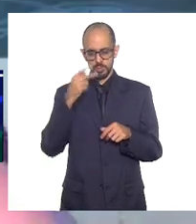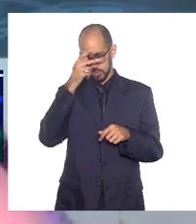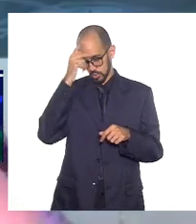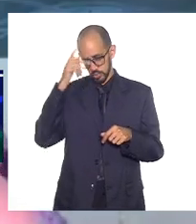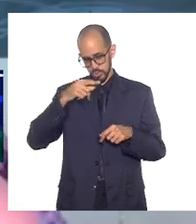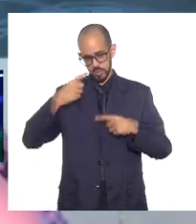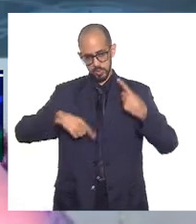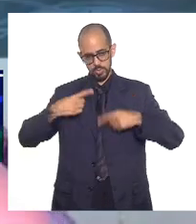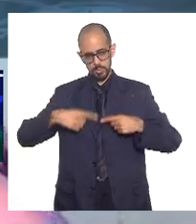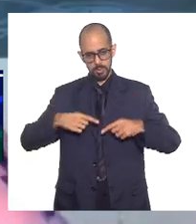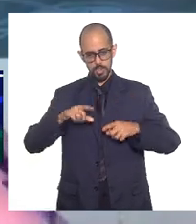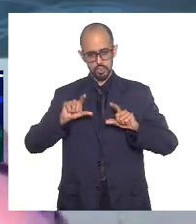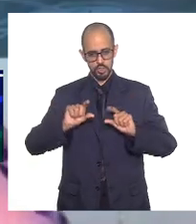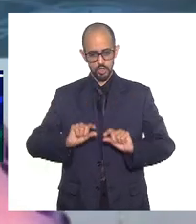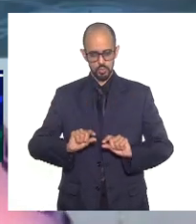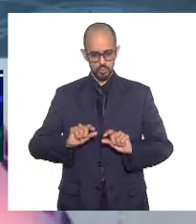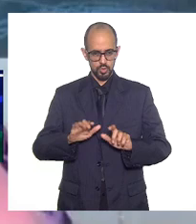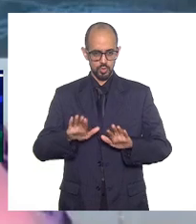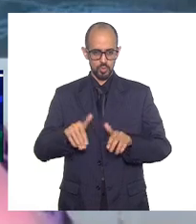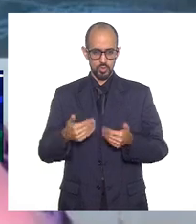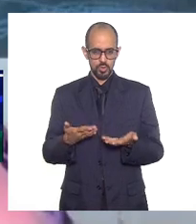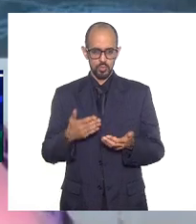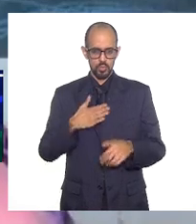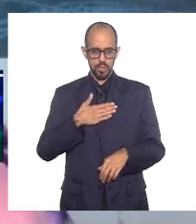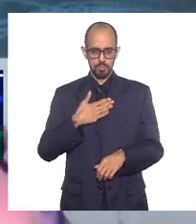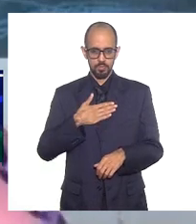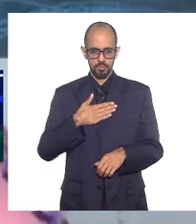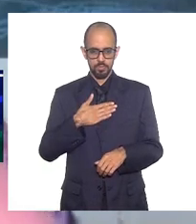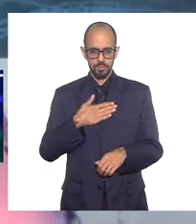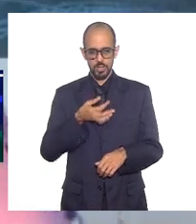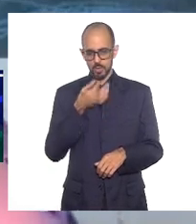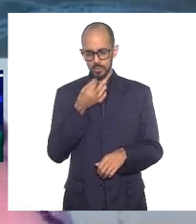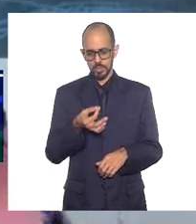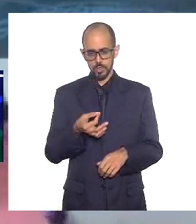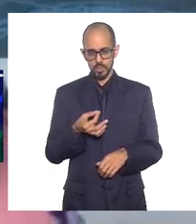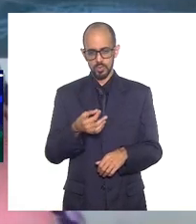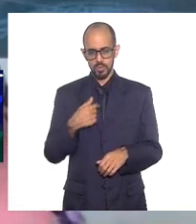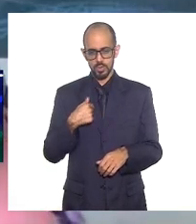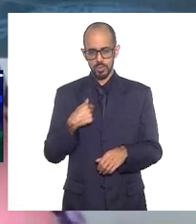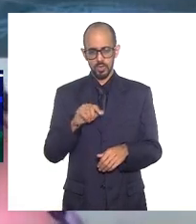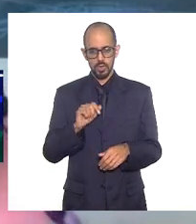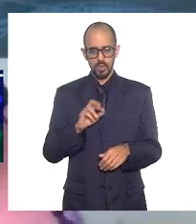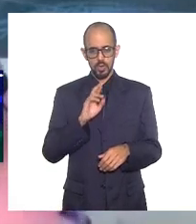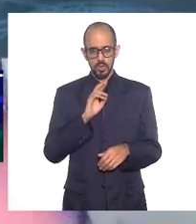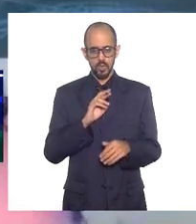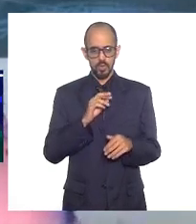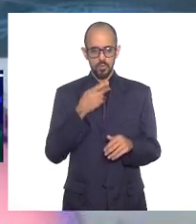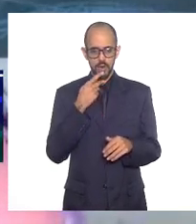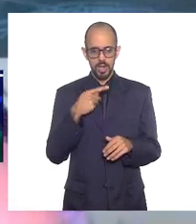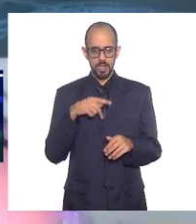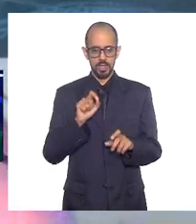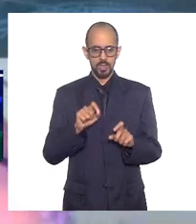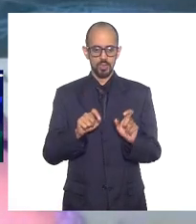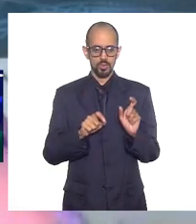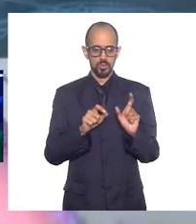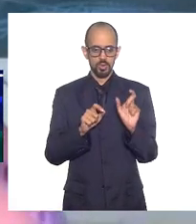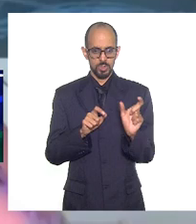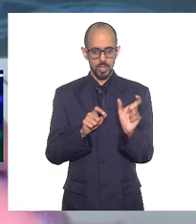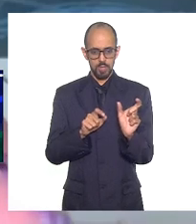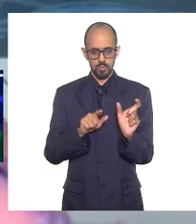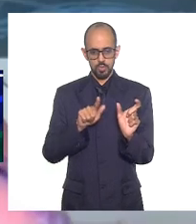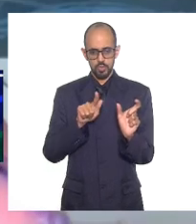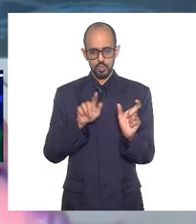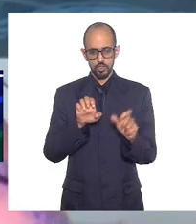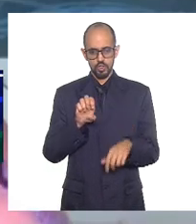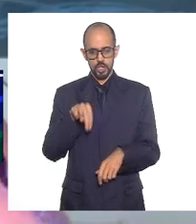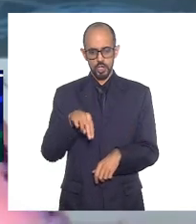muito reduzido. Eu aqui, no meu parecer, eu inclusive relatei o termo genocídio, o significado